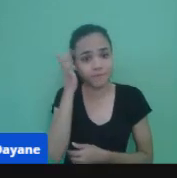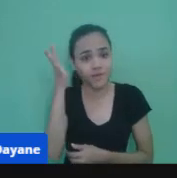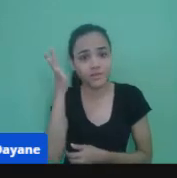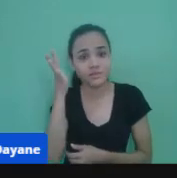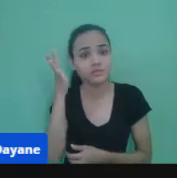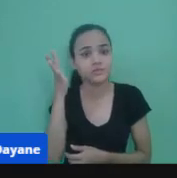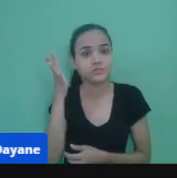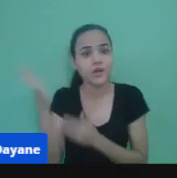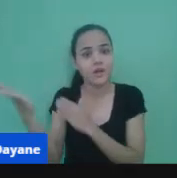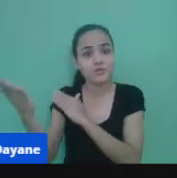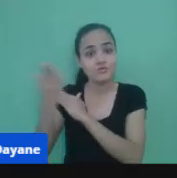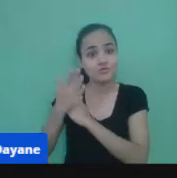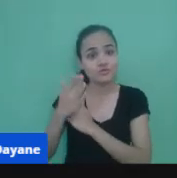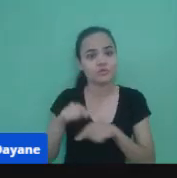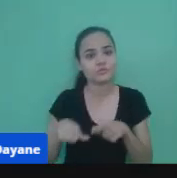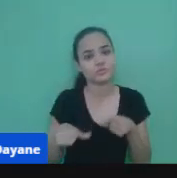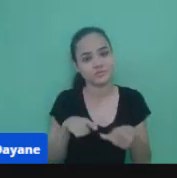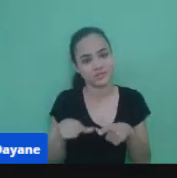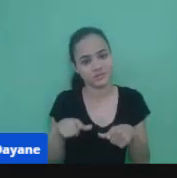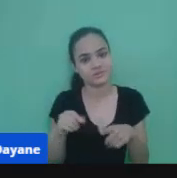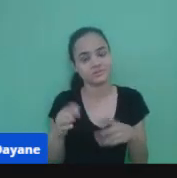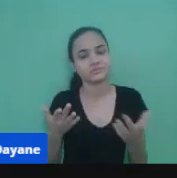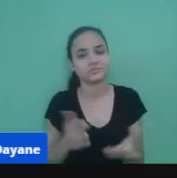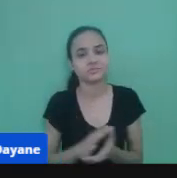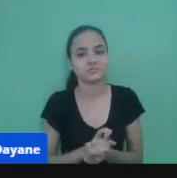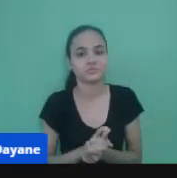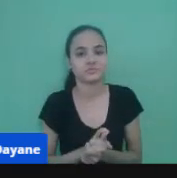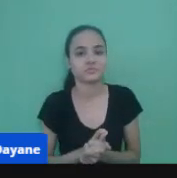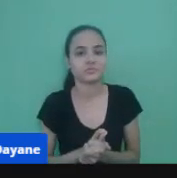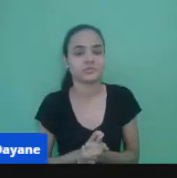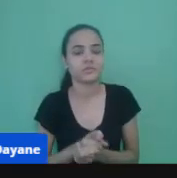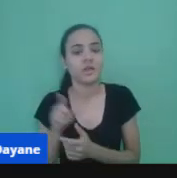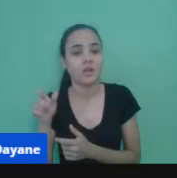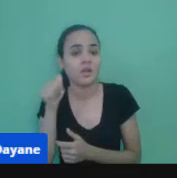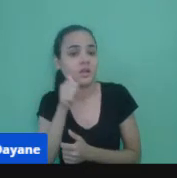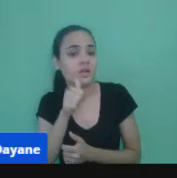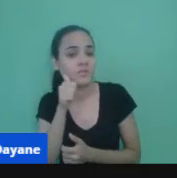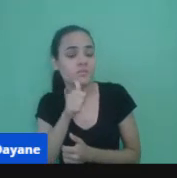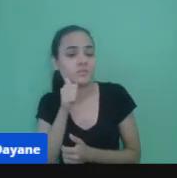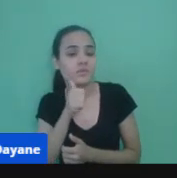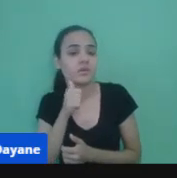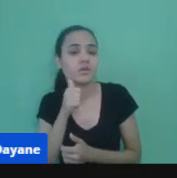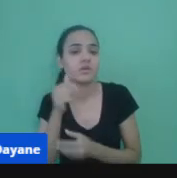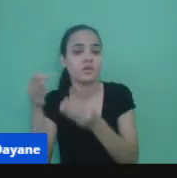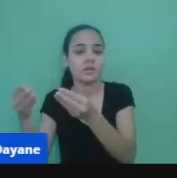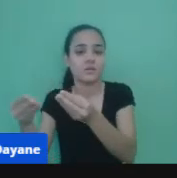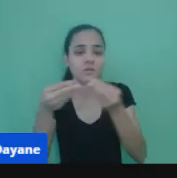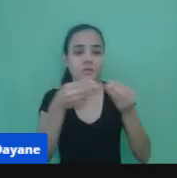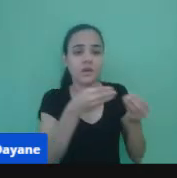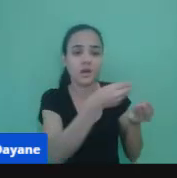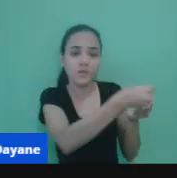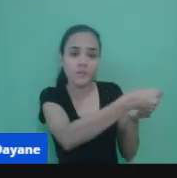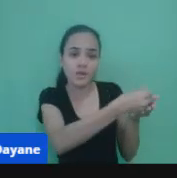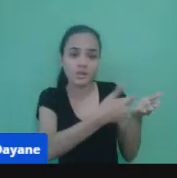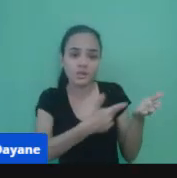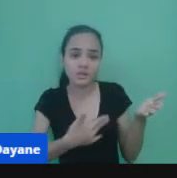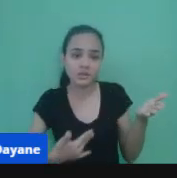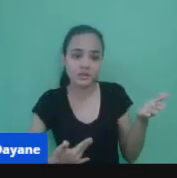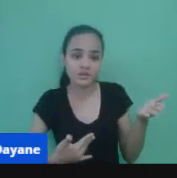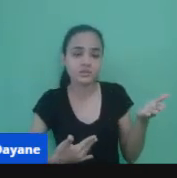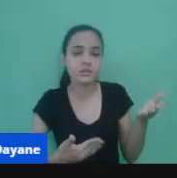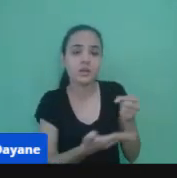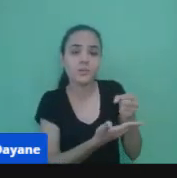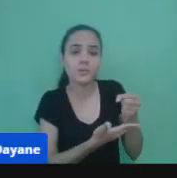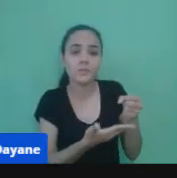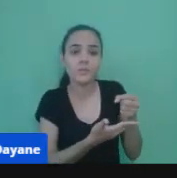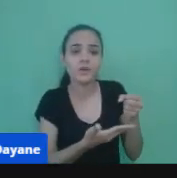educação ambiental, a Mariana te dá uma lista baseada em artigos científicos, e isso é maravilhoso. E eu